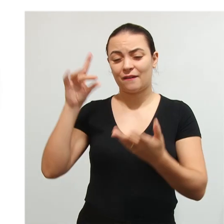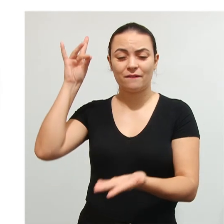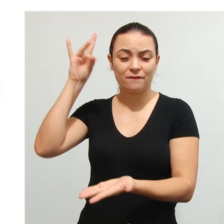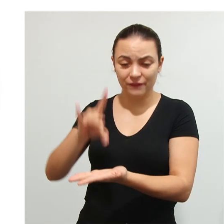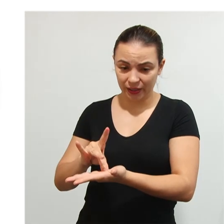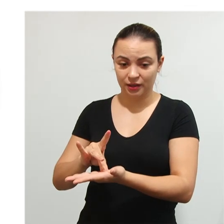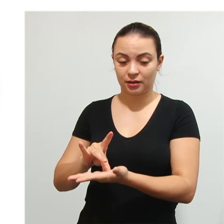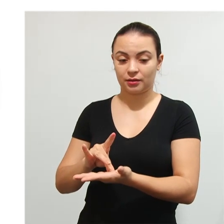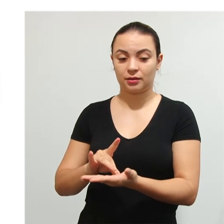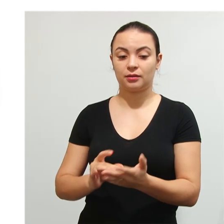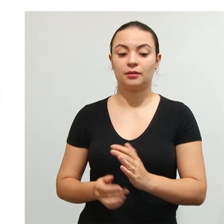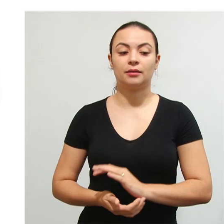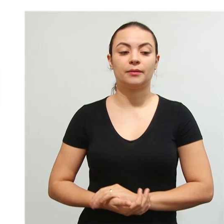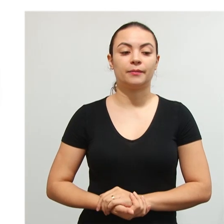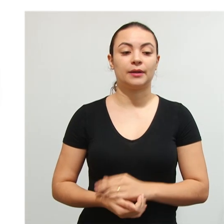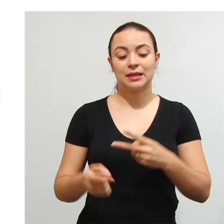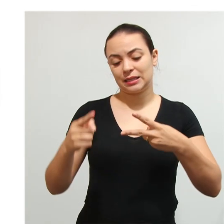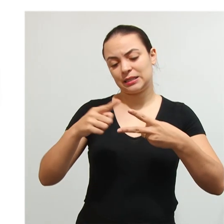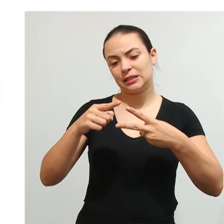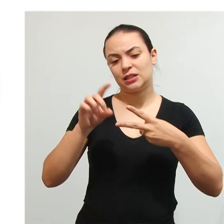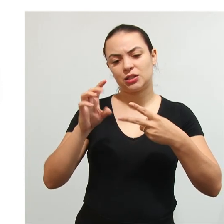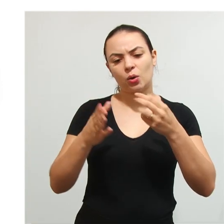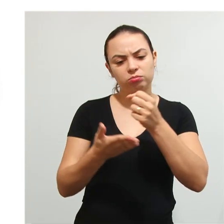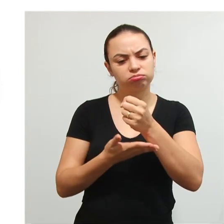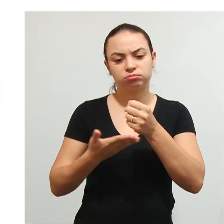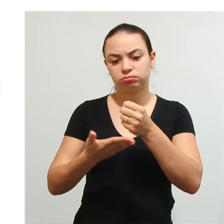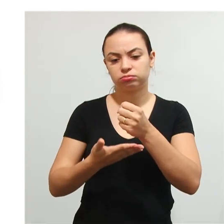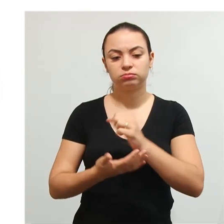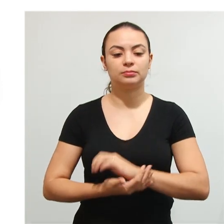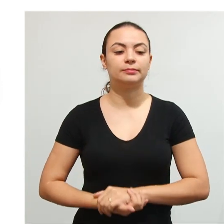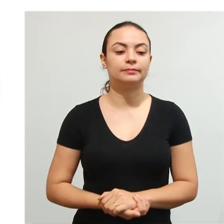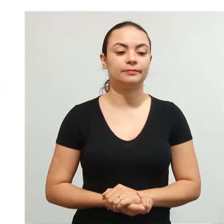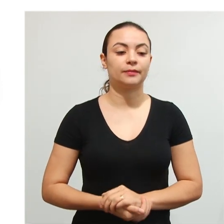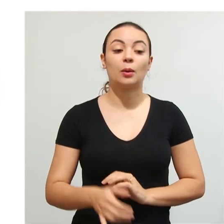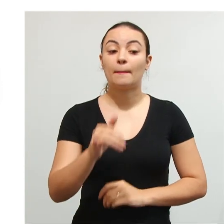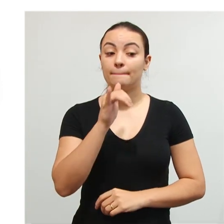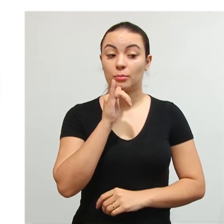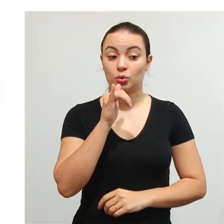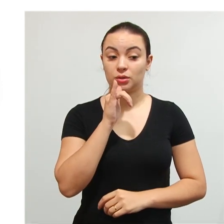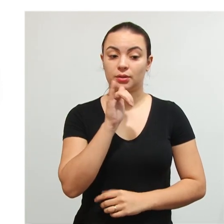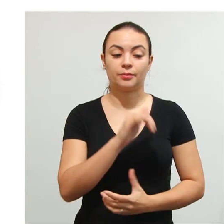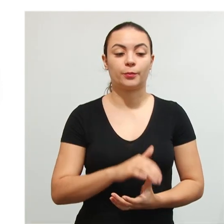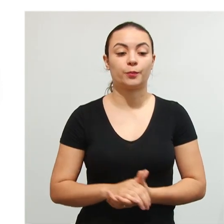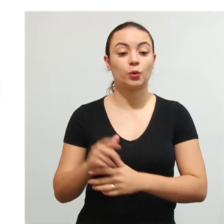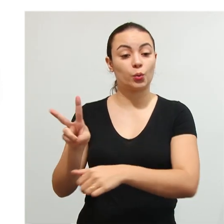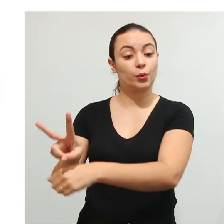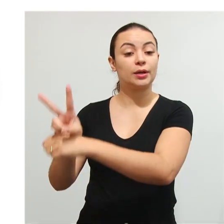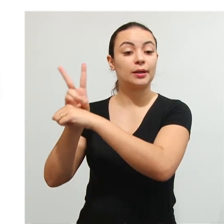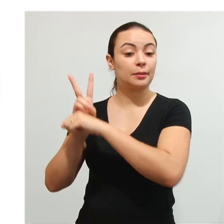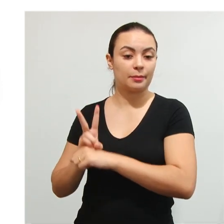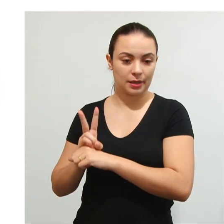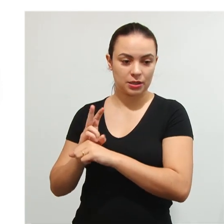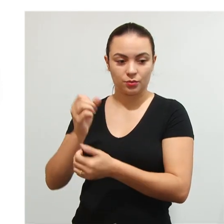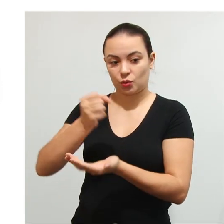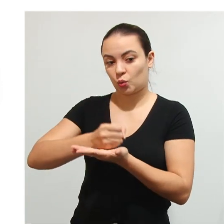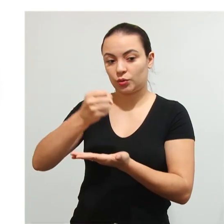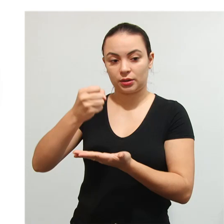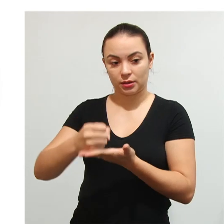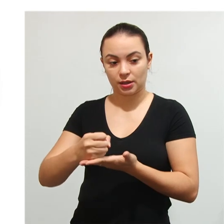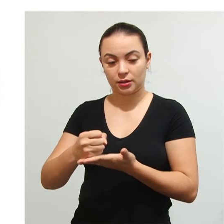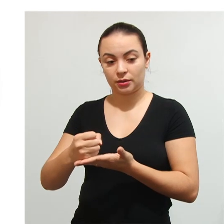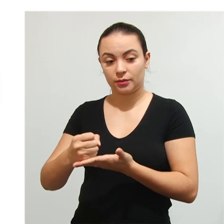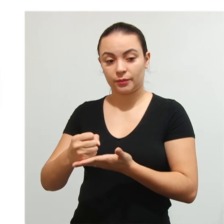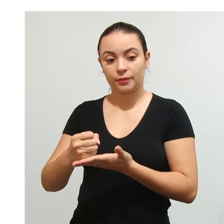pagando pelo empréstimo então por exemplo e o empréstimo foi realizado um contrato sobre o contrato a taxa de